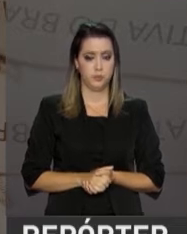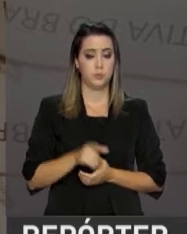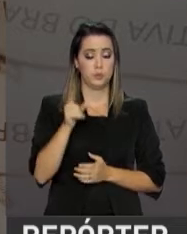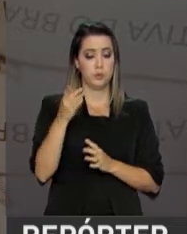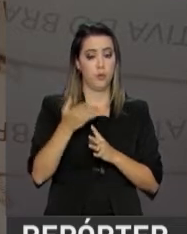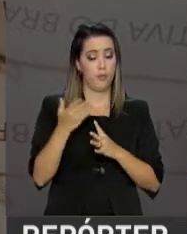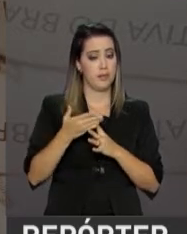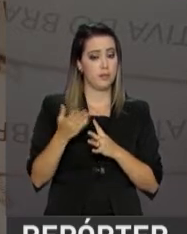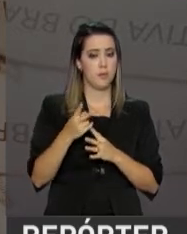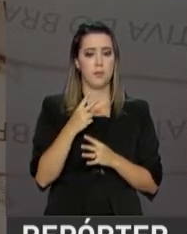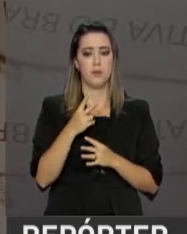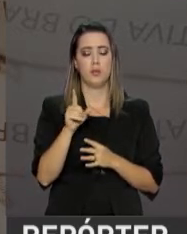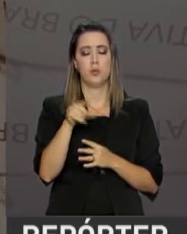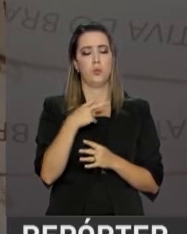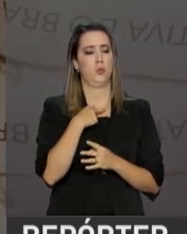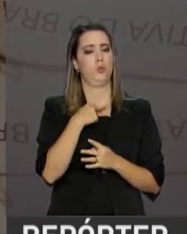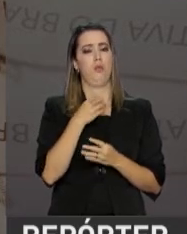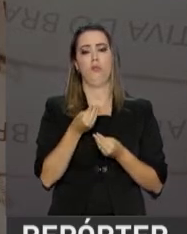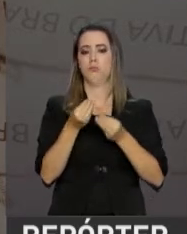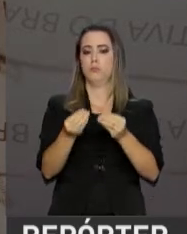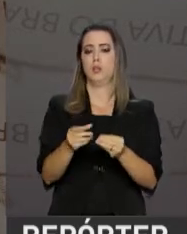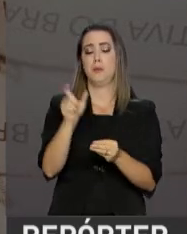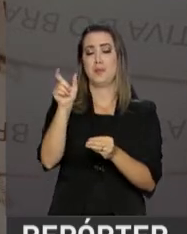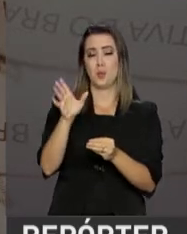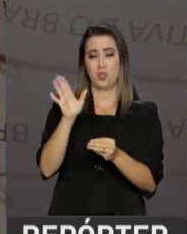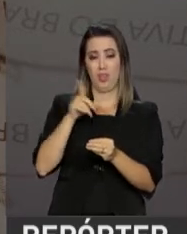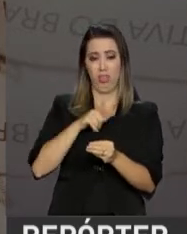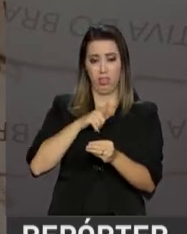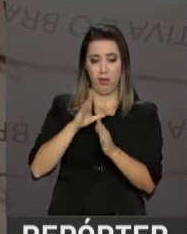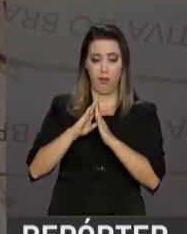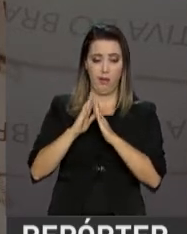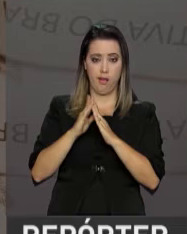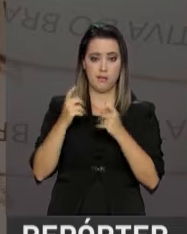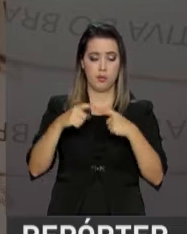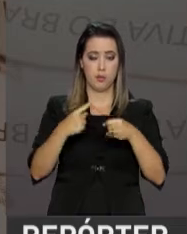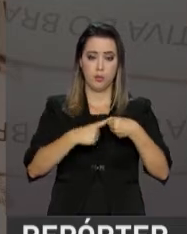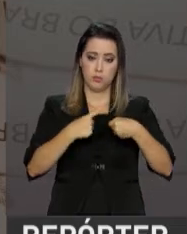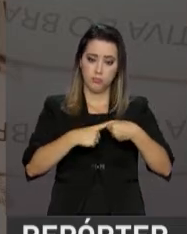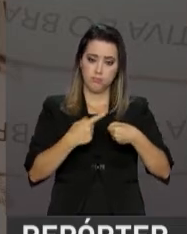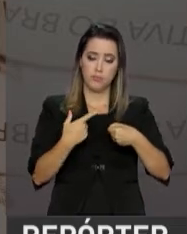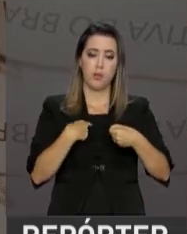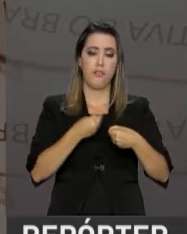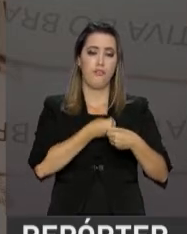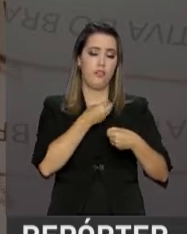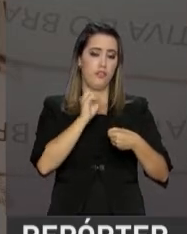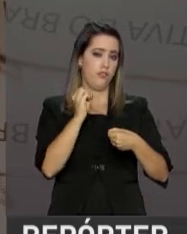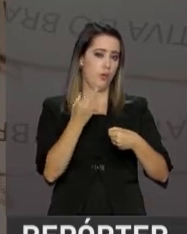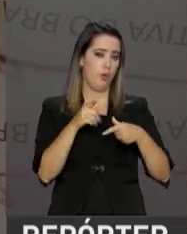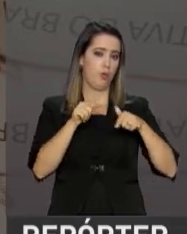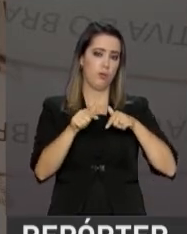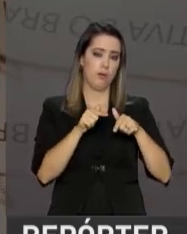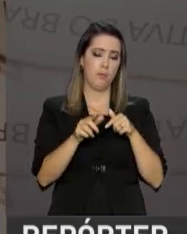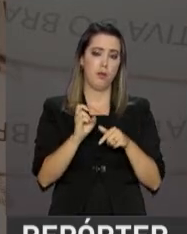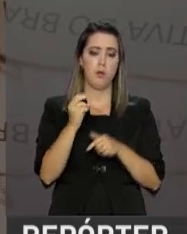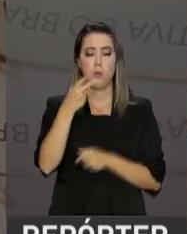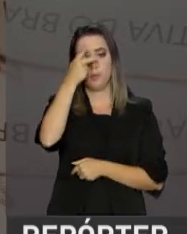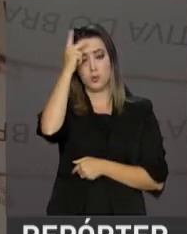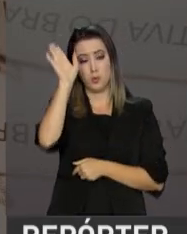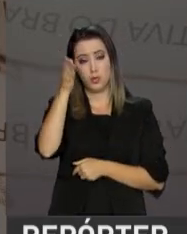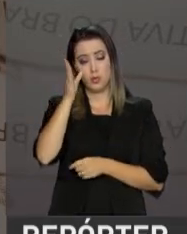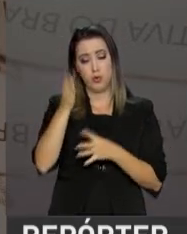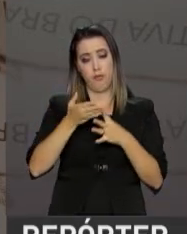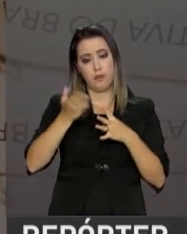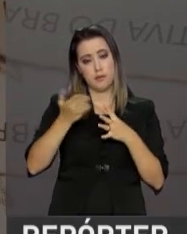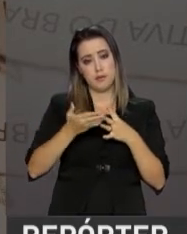financiamento não é concedida proprietários de imóveis no município onde a pessoa mora ou trabalha ou a quem tem financiamento